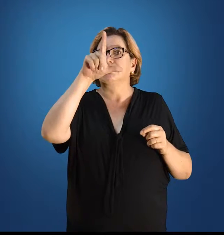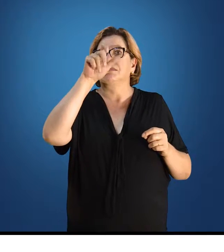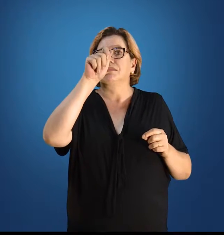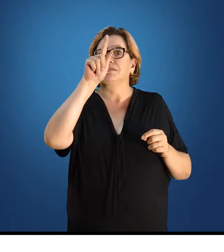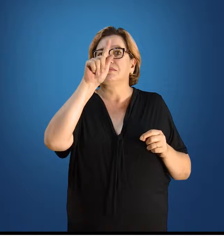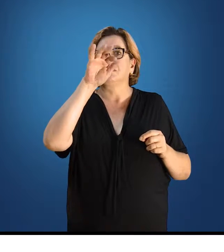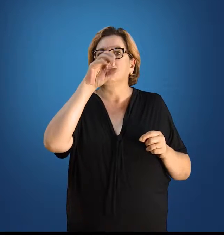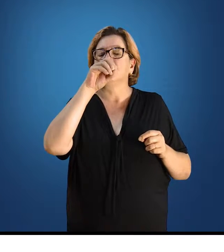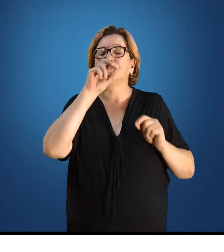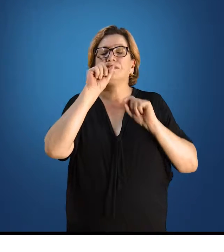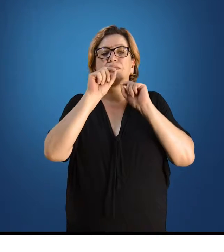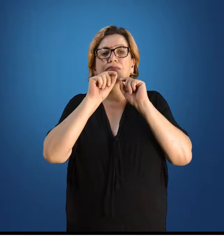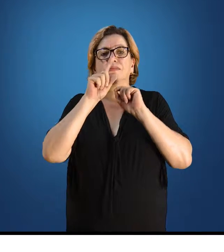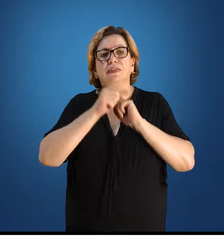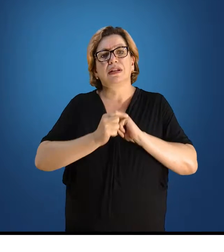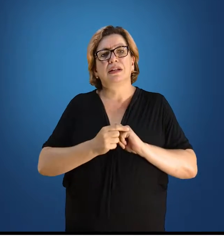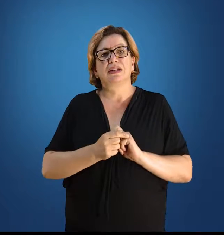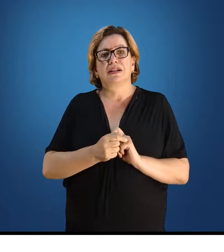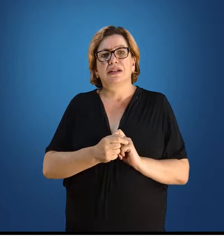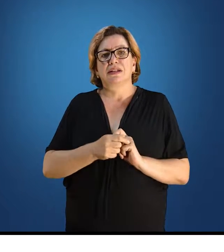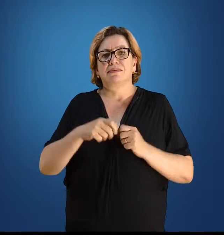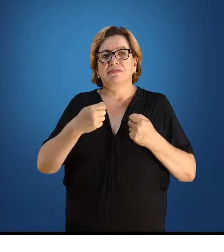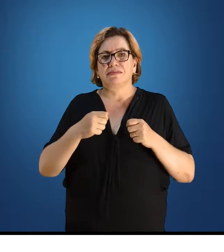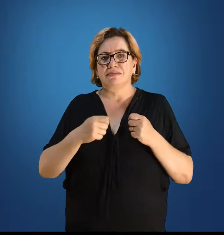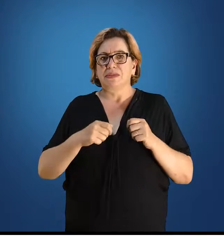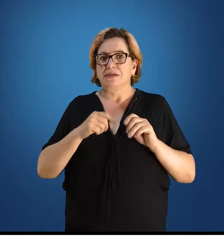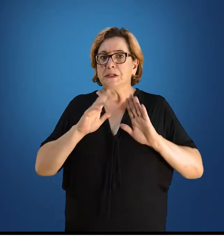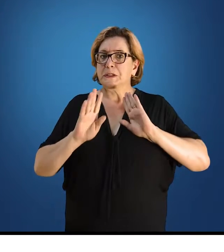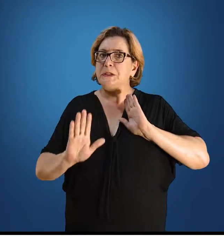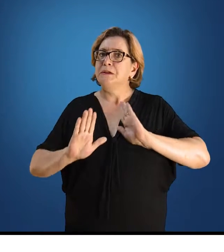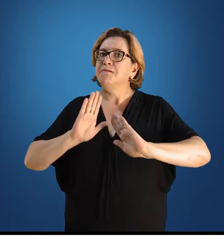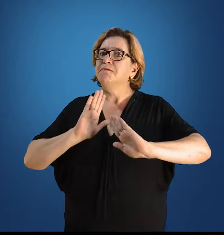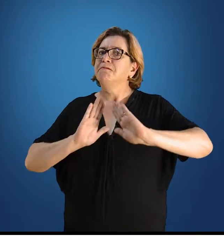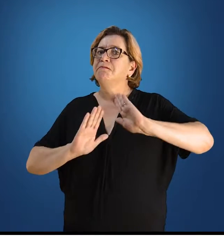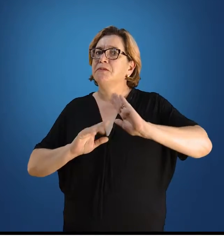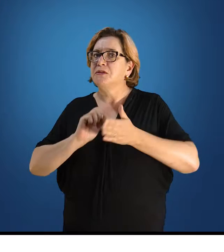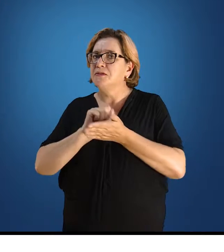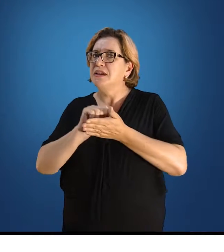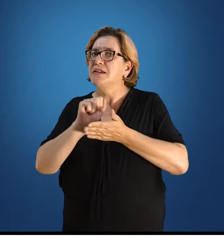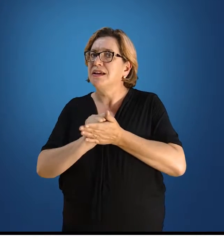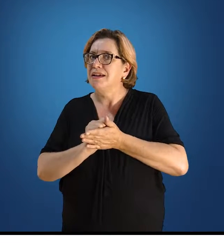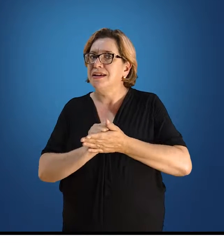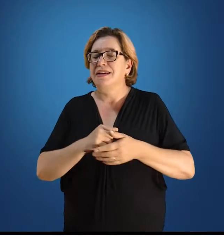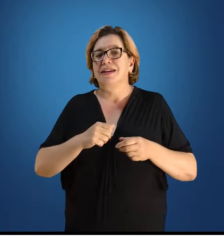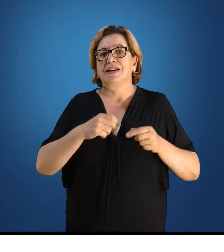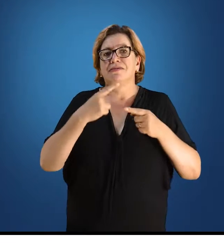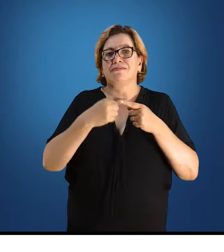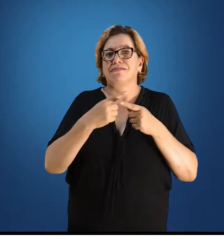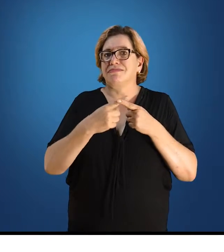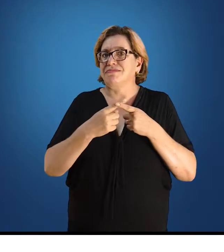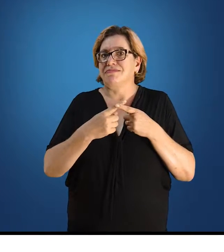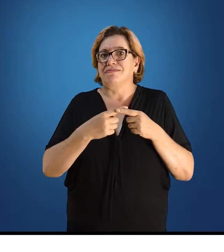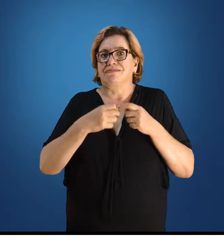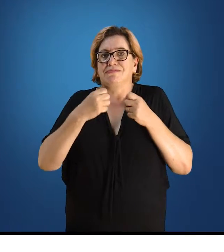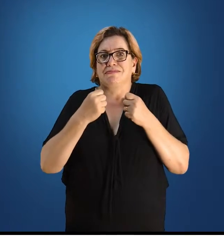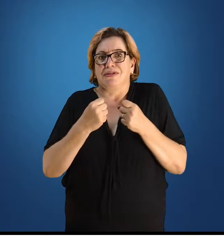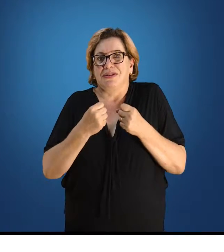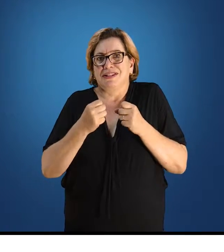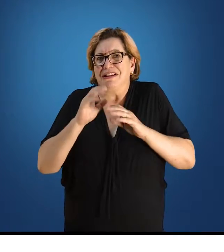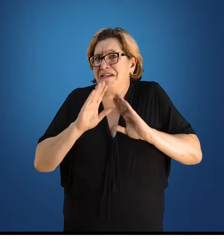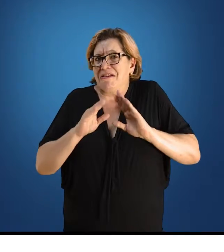Né? Então nós precisamos tomar cuidado na hora de escrever o texto, porque a gente pode,